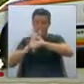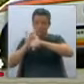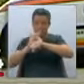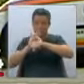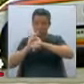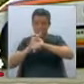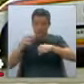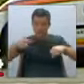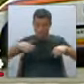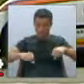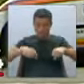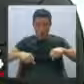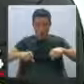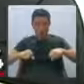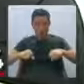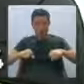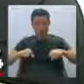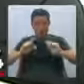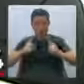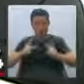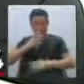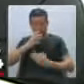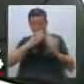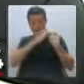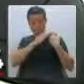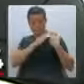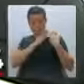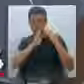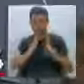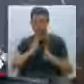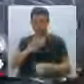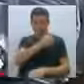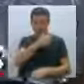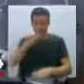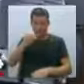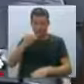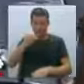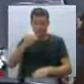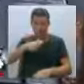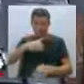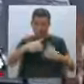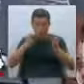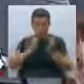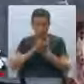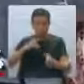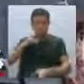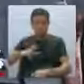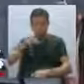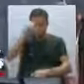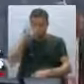motociclistas para uma condução responsável estão previstas 500 ações em todo o país